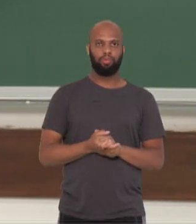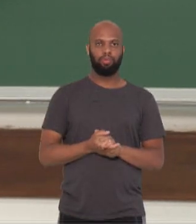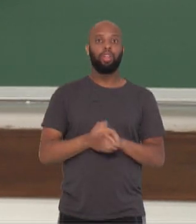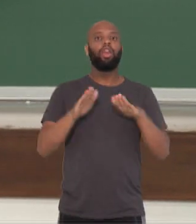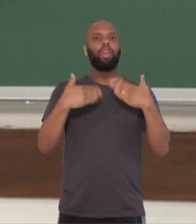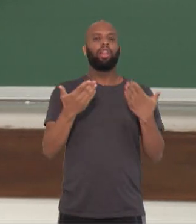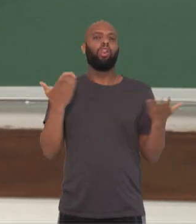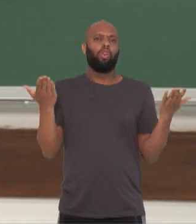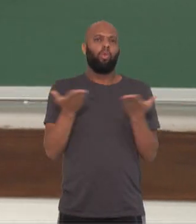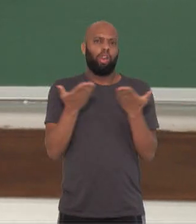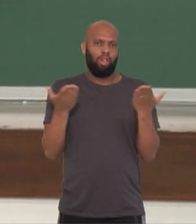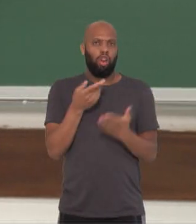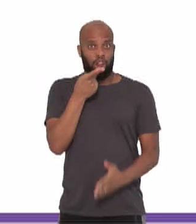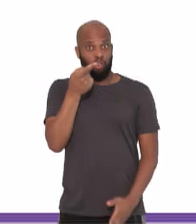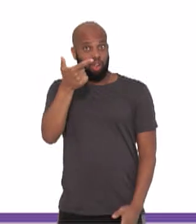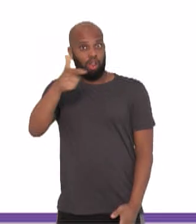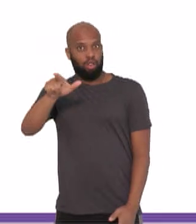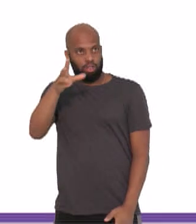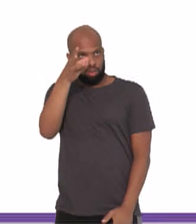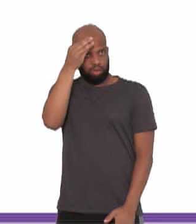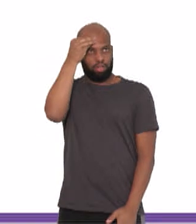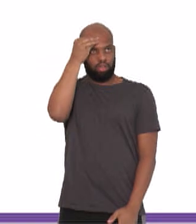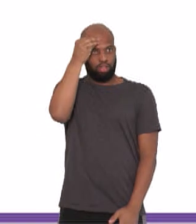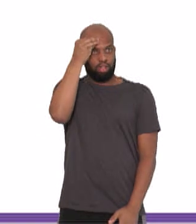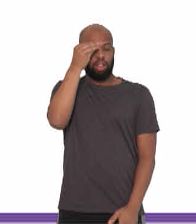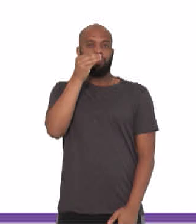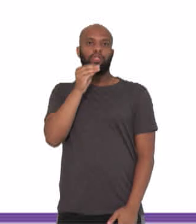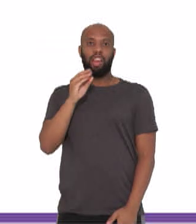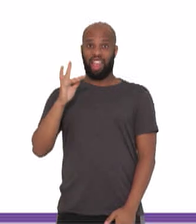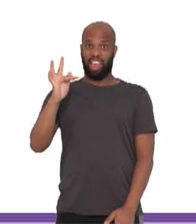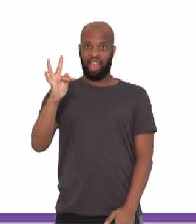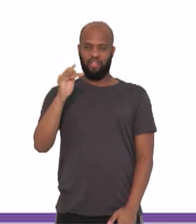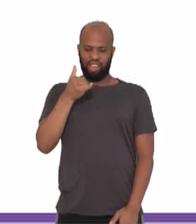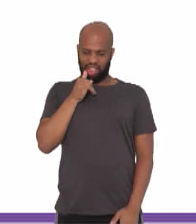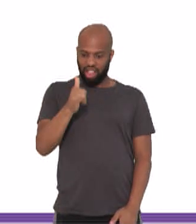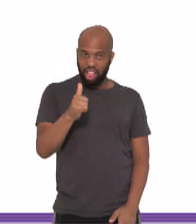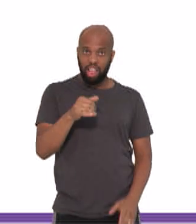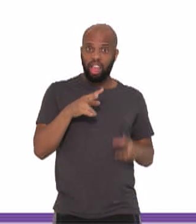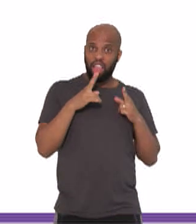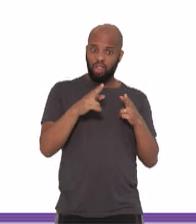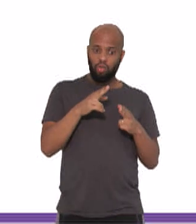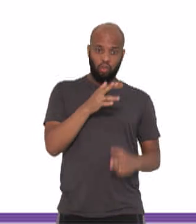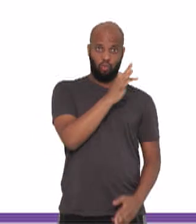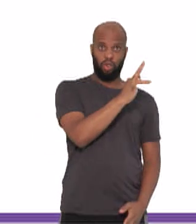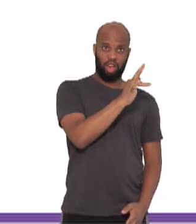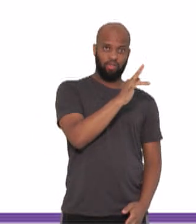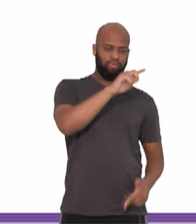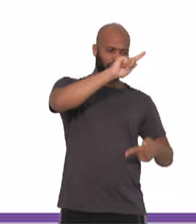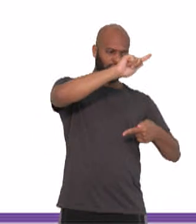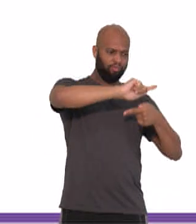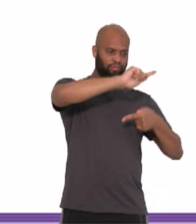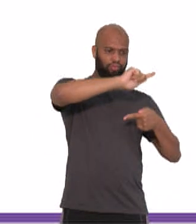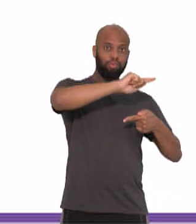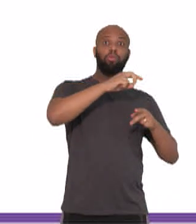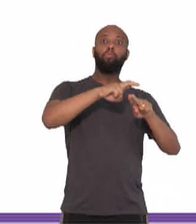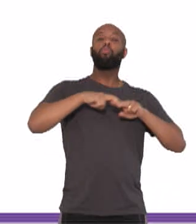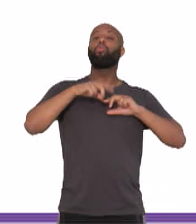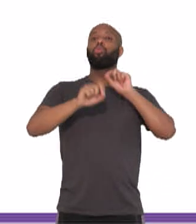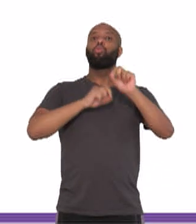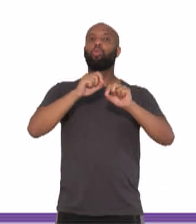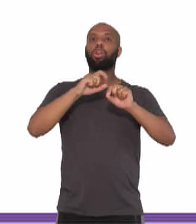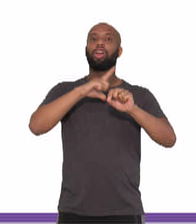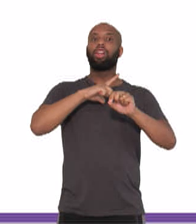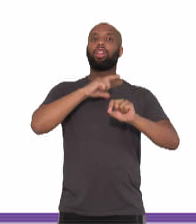Então, só para reforçar, a atuação da força elétrica, assim como a força gravitacional, é dada através de um